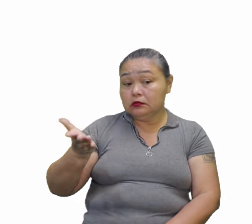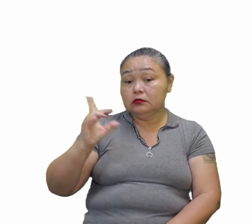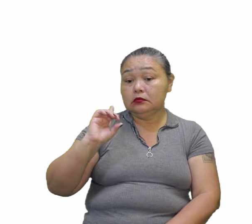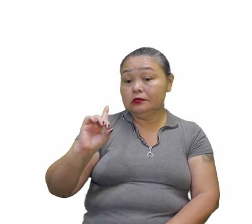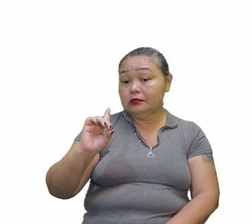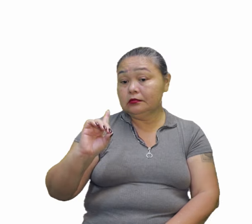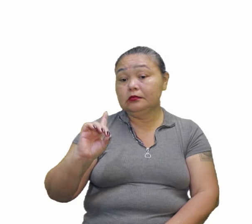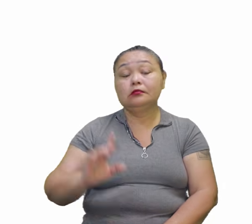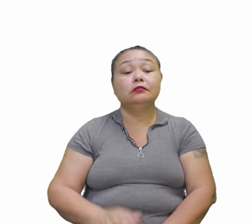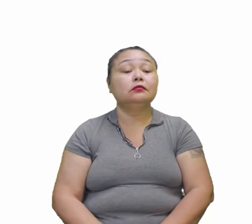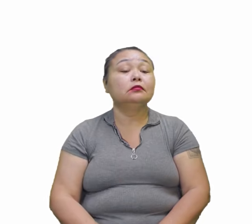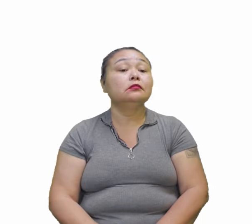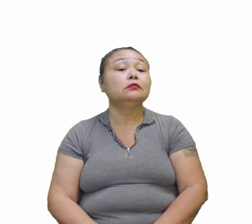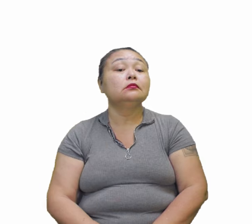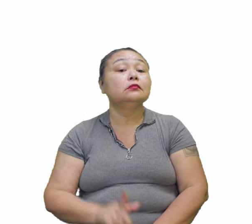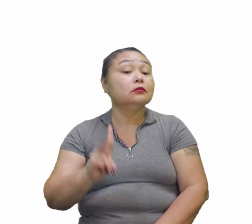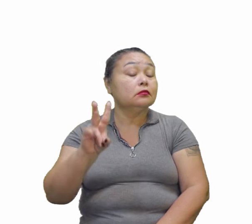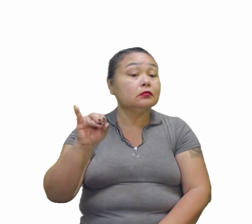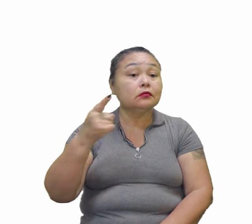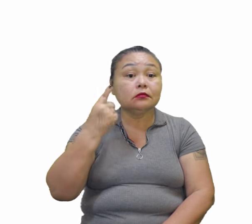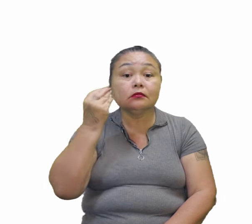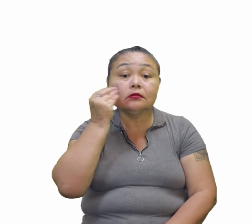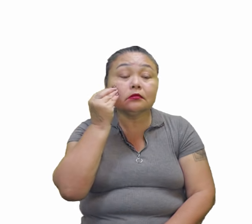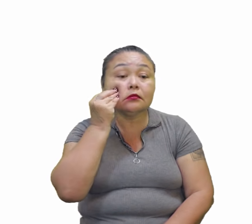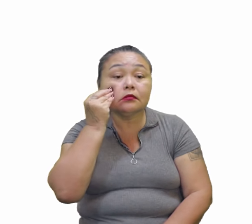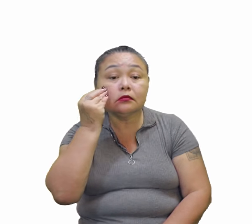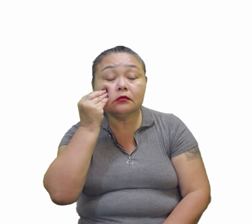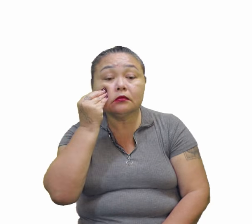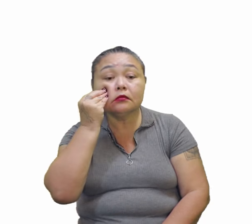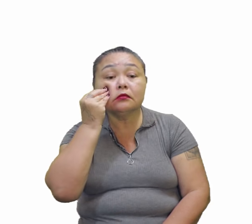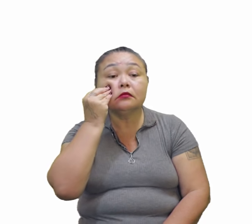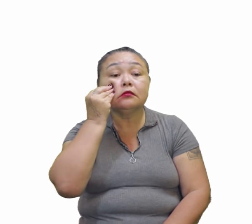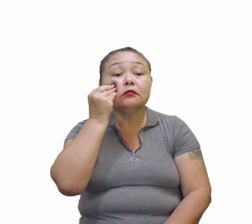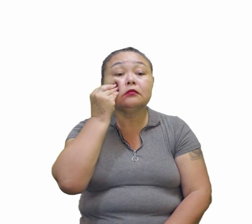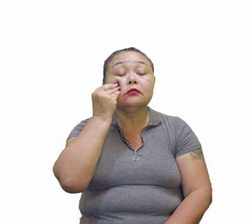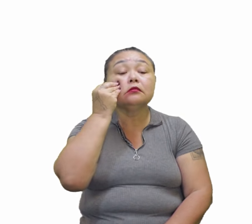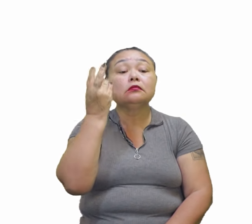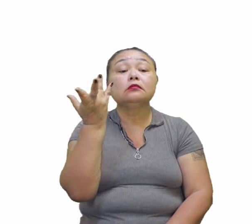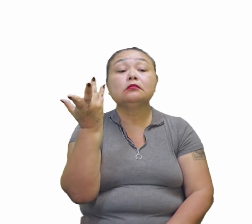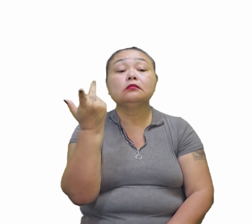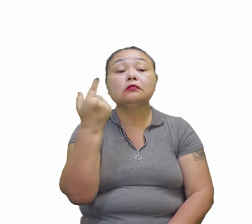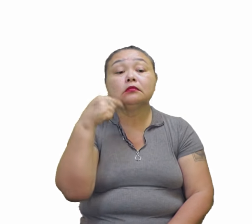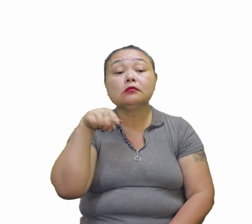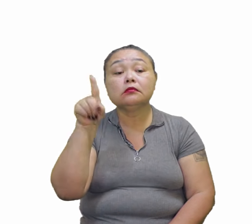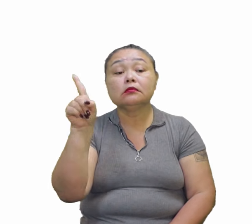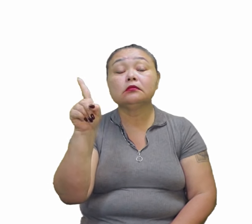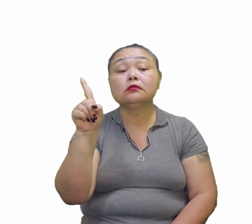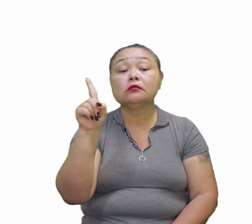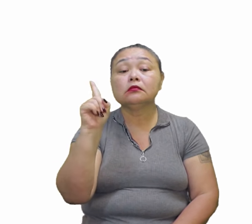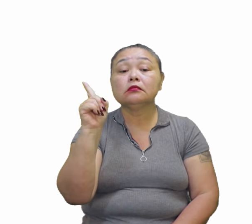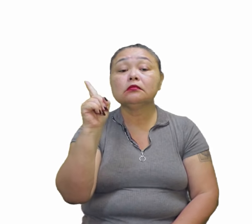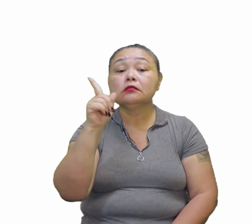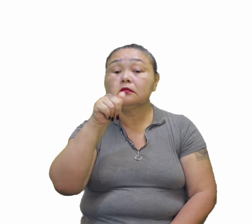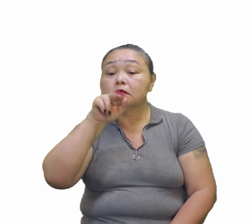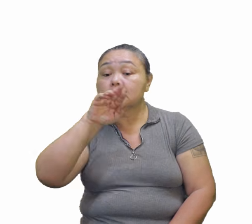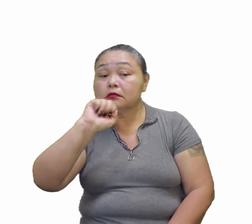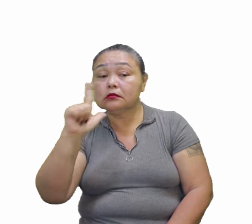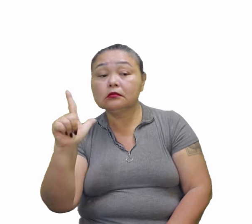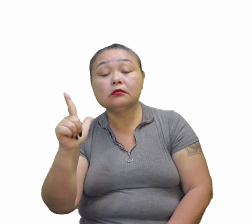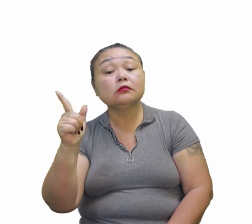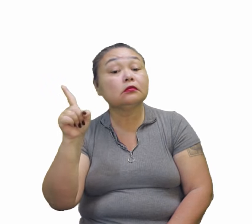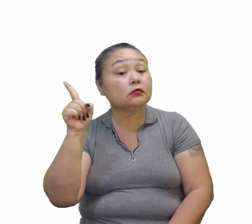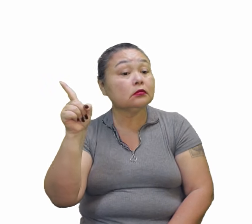a letra D. Se a gente for verificar pela fórmula geral, você vai